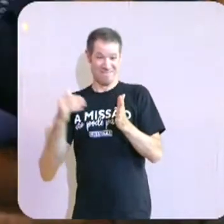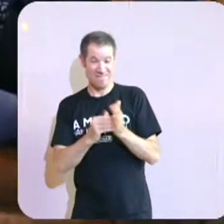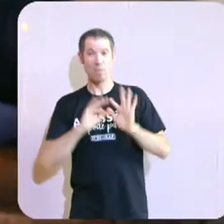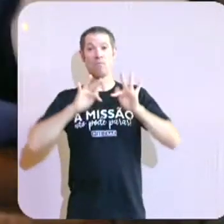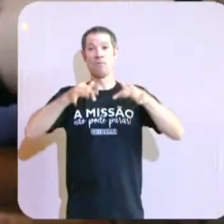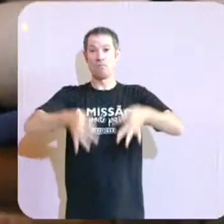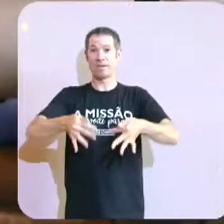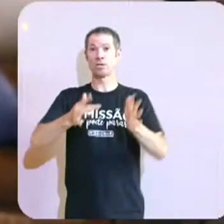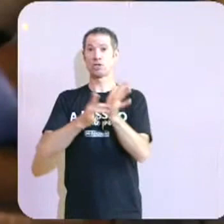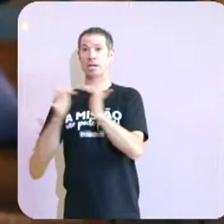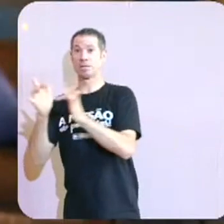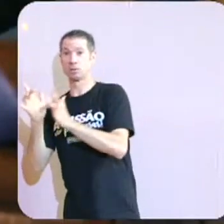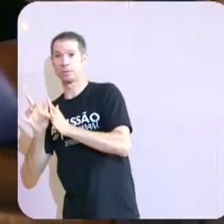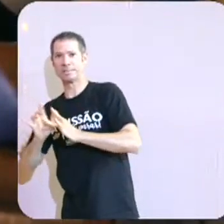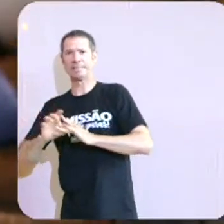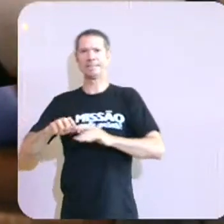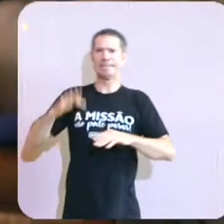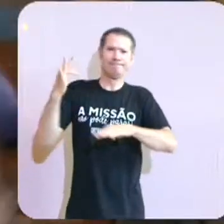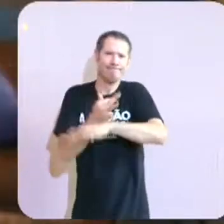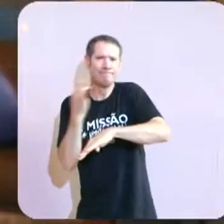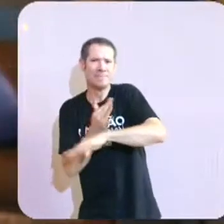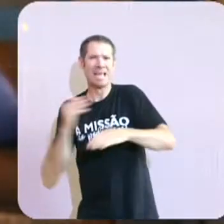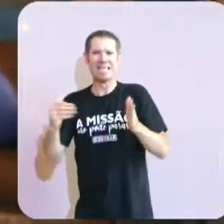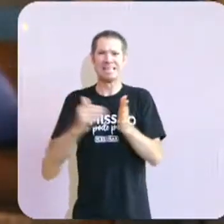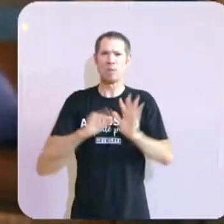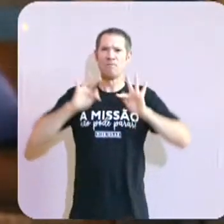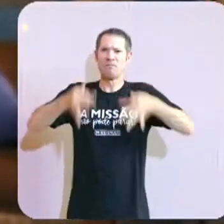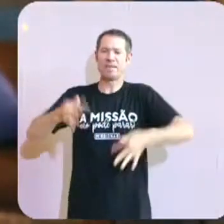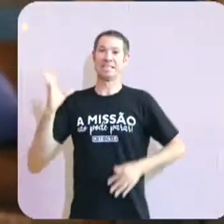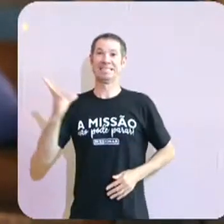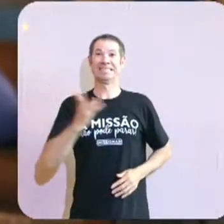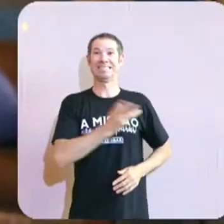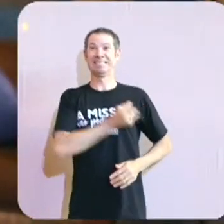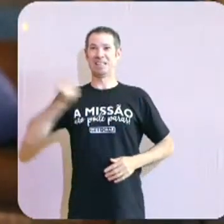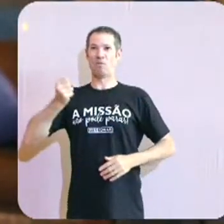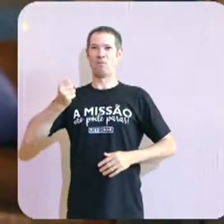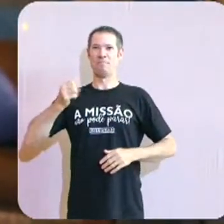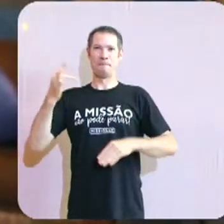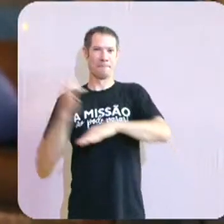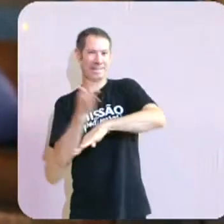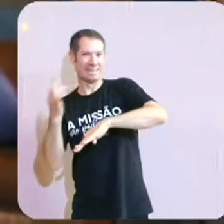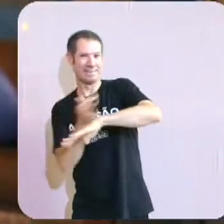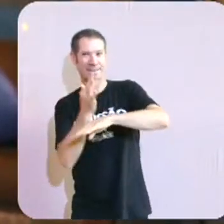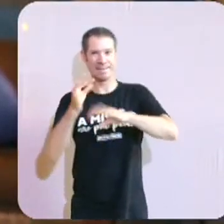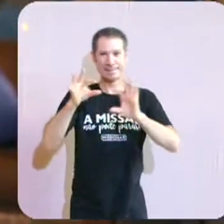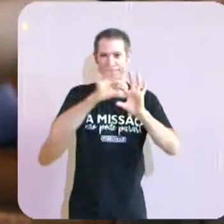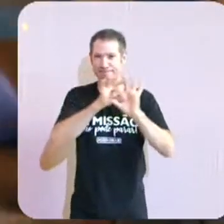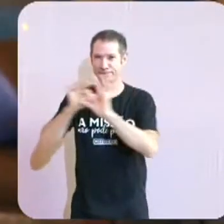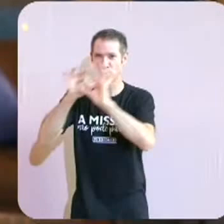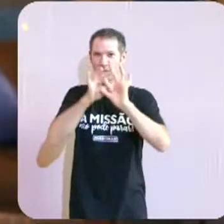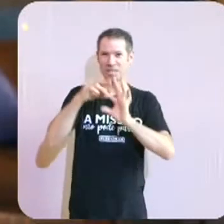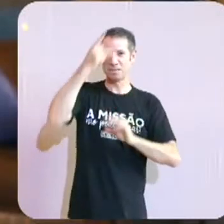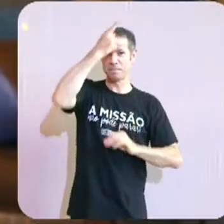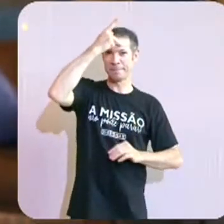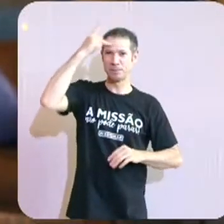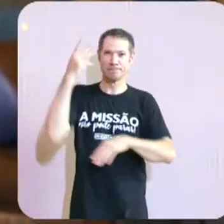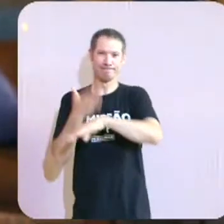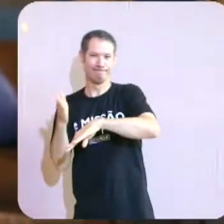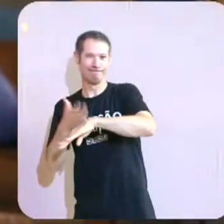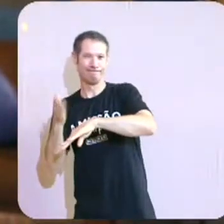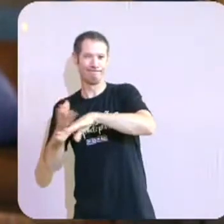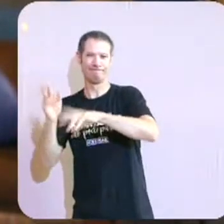Jesus diz que aquele que perseverar até o fim será salvo. A perseverança está associada àqueles que vivem o Evangelho do